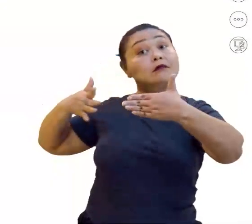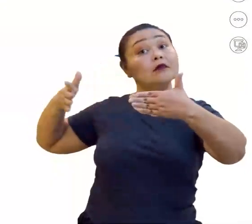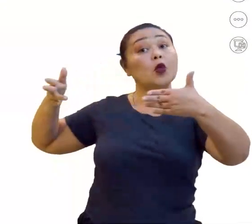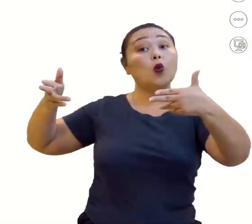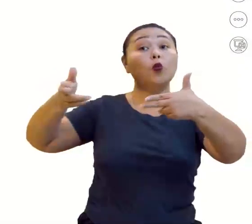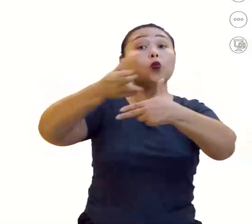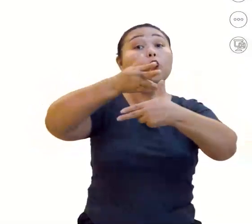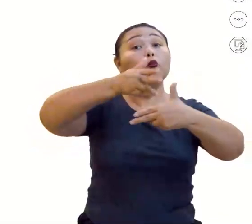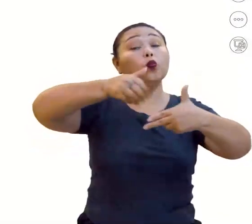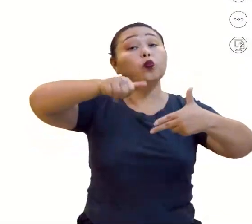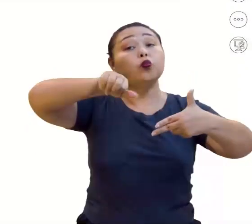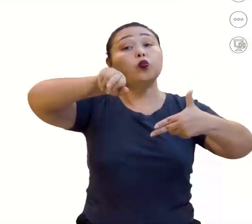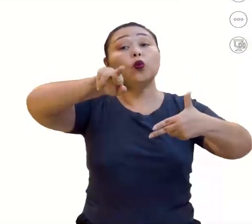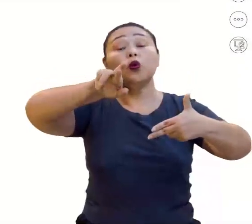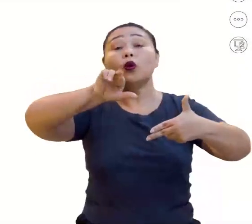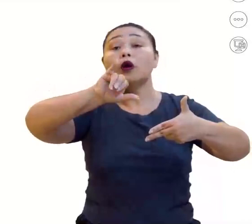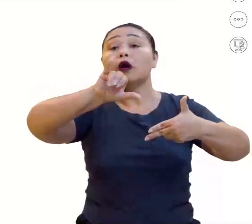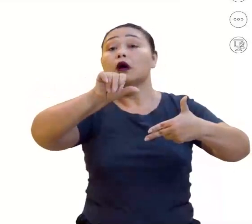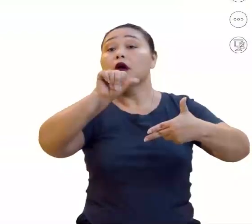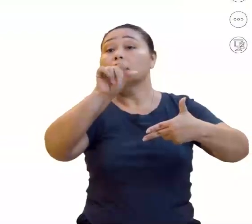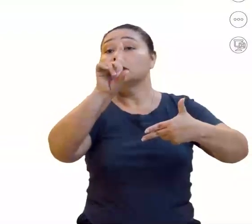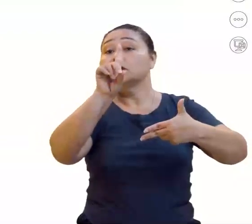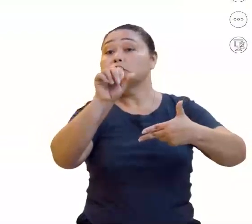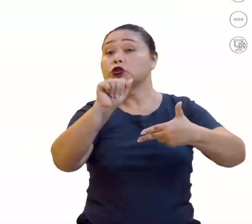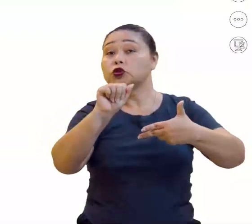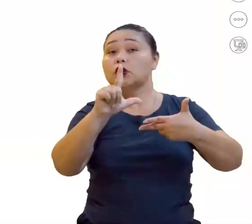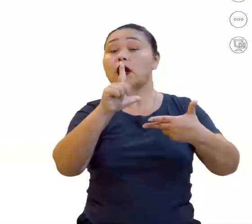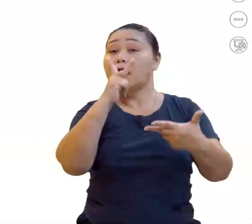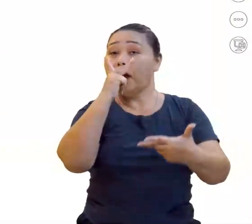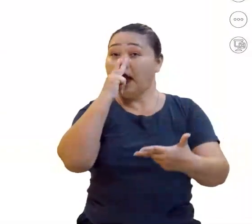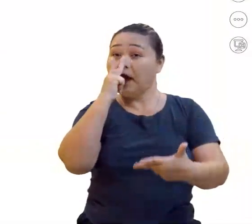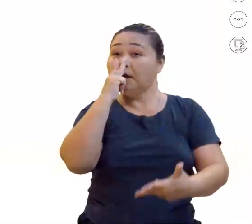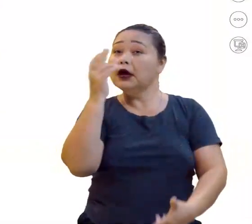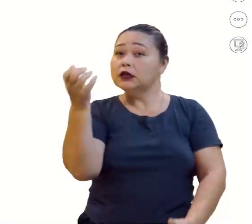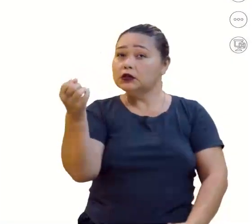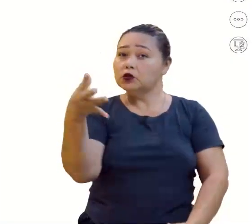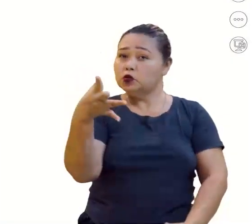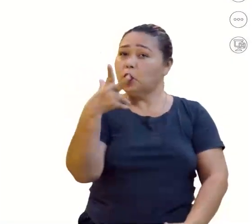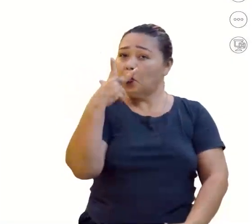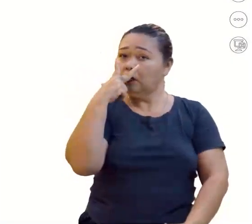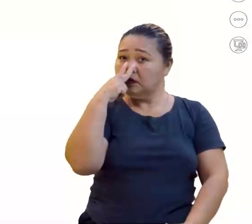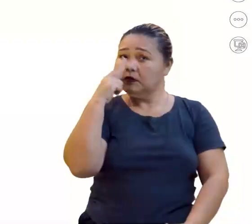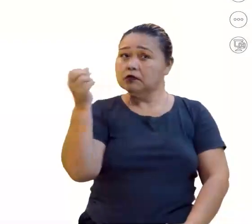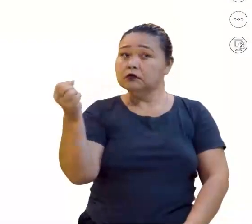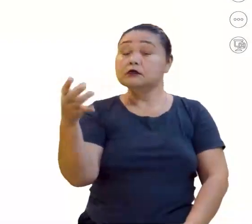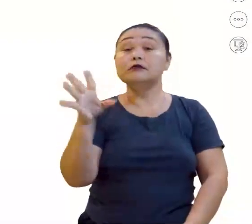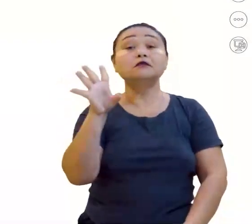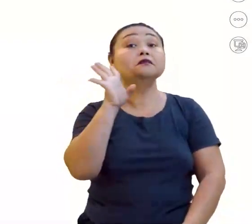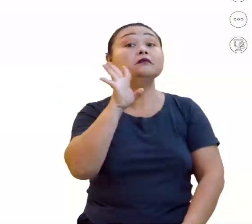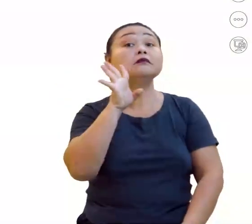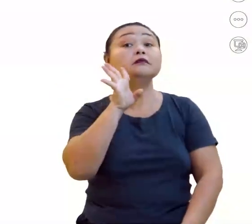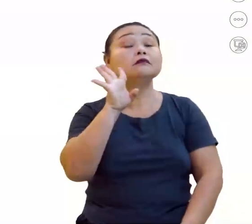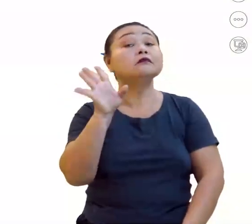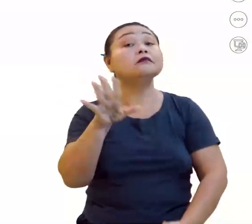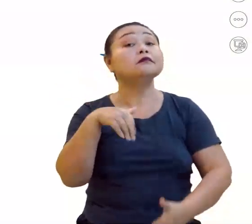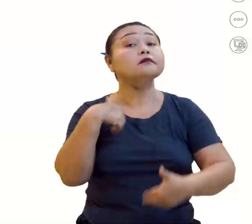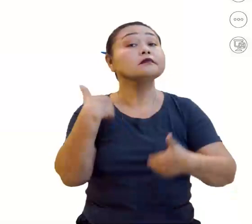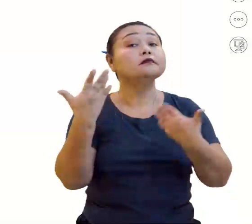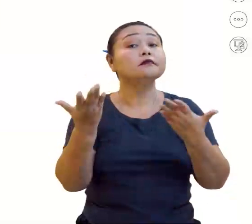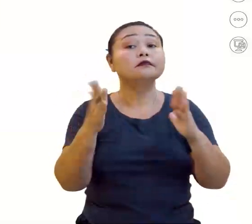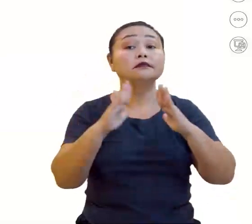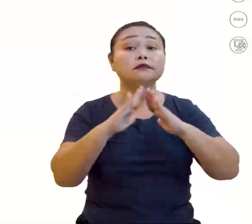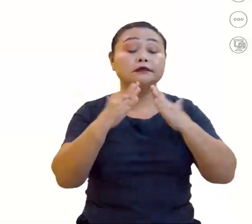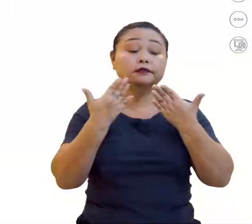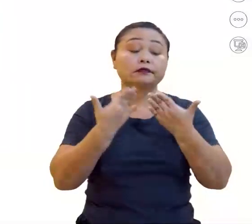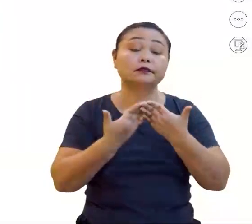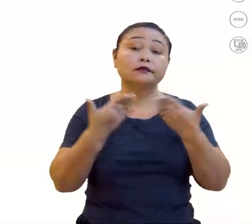salas parecem salas novinhas, né? É verdade, acho que é um pavilhão novo, né? Legal, legal, legal. E qual é a escola do dia de